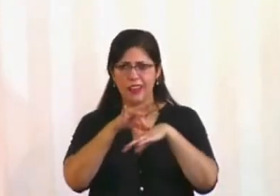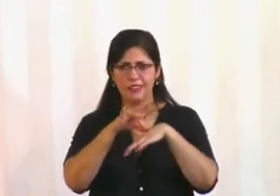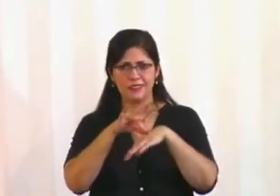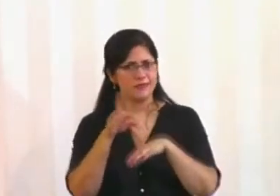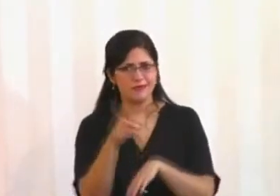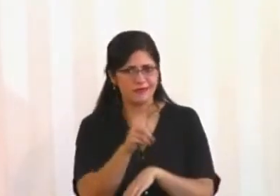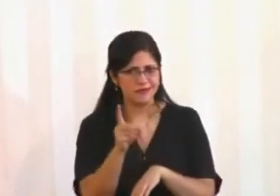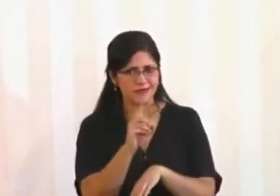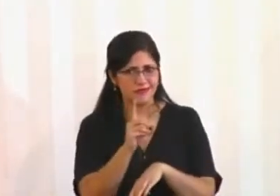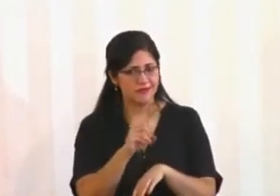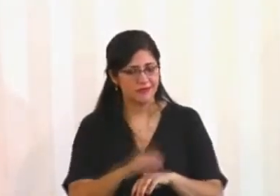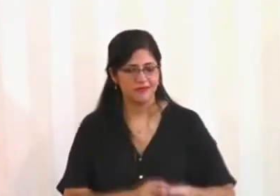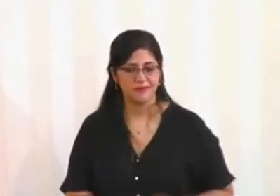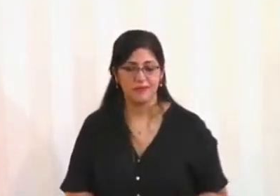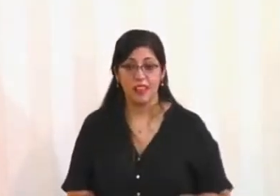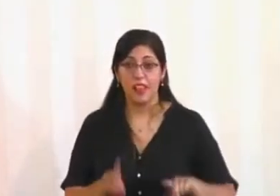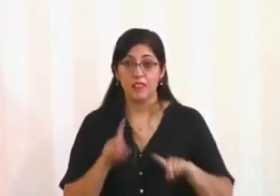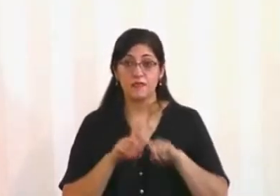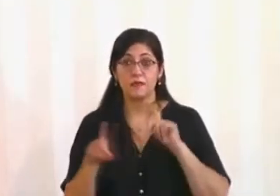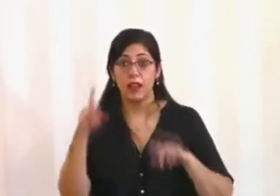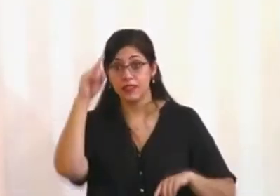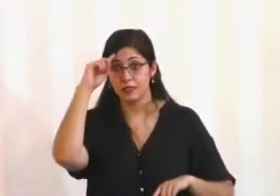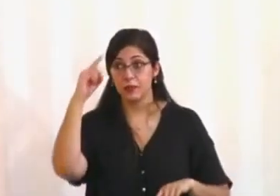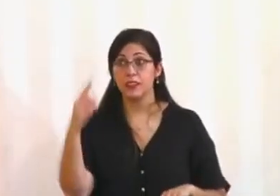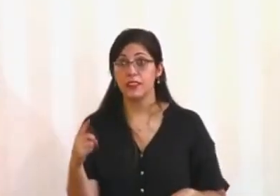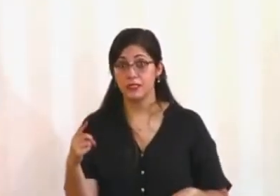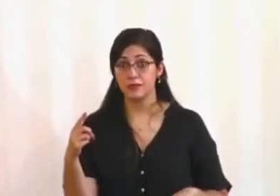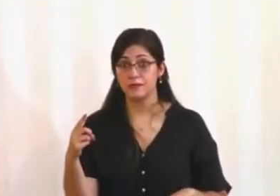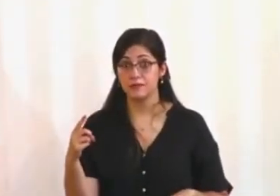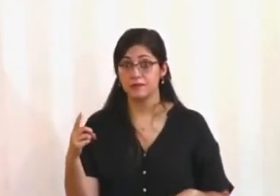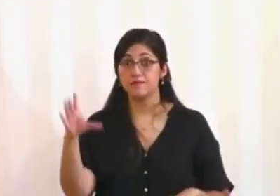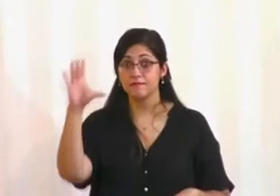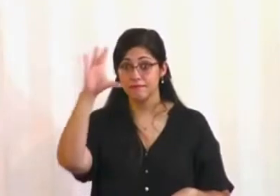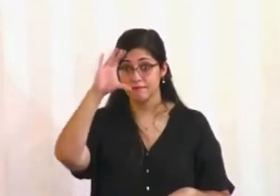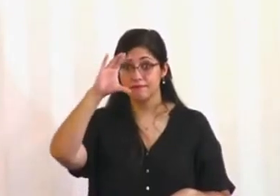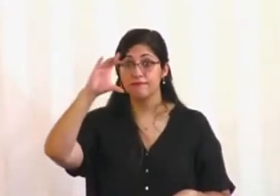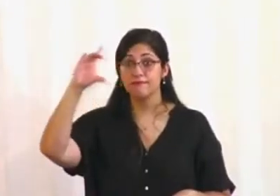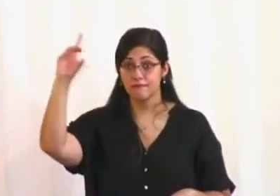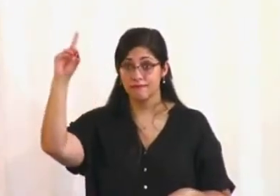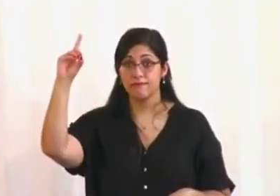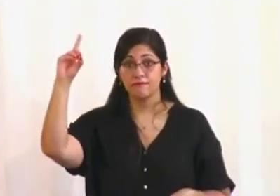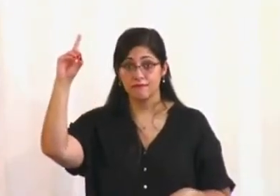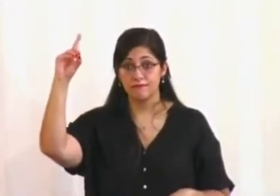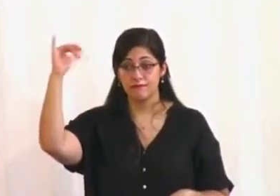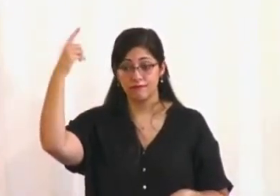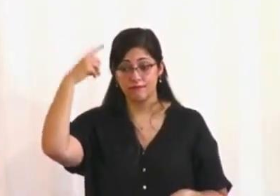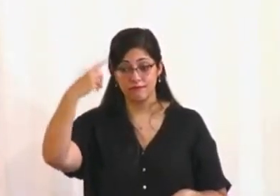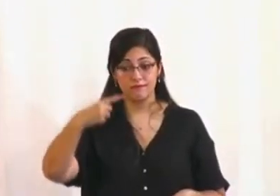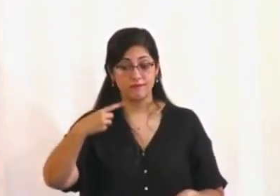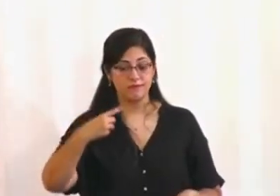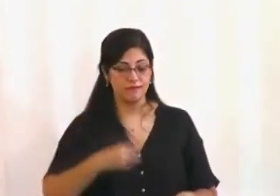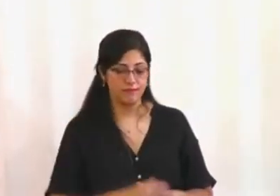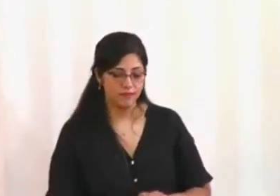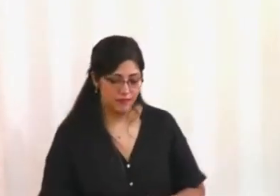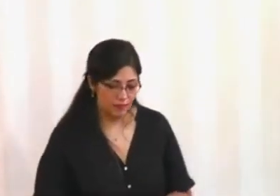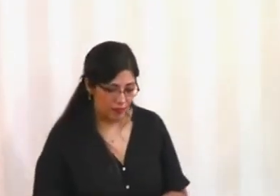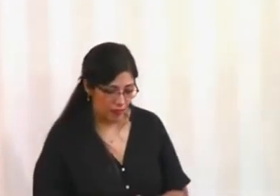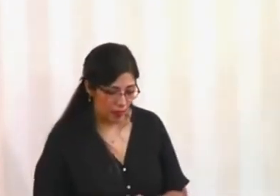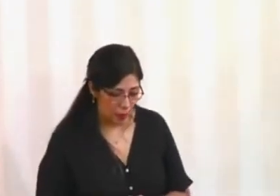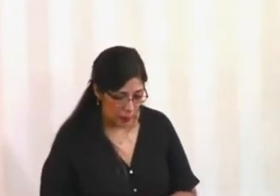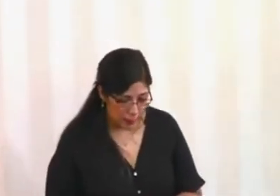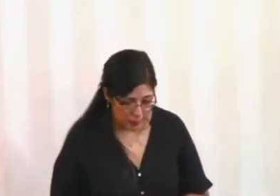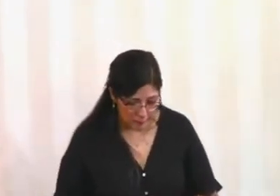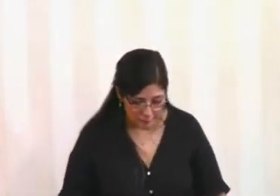o cuidado de Deus é enviando a sua palavra para confrontar-nos com ela. Foi isso que ele fez com o profeta. Agora vamos